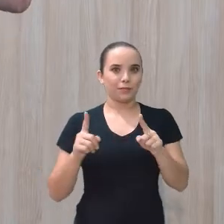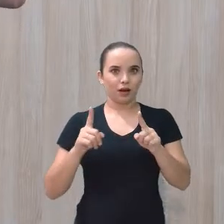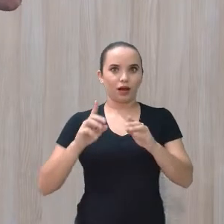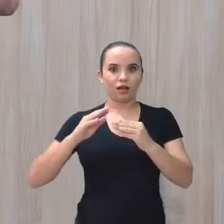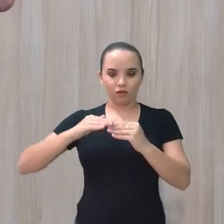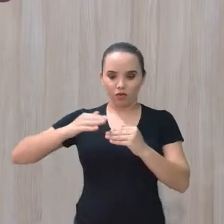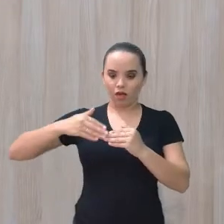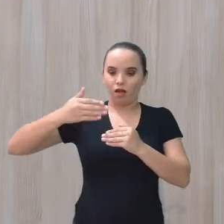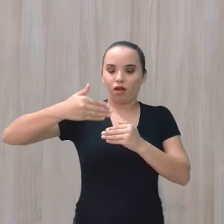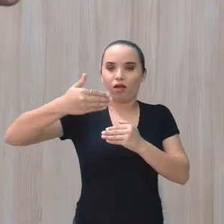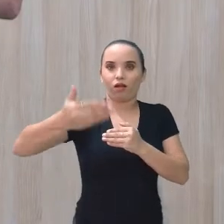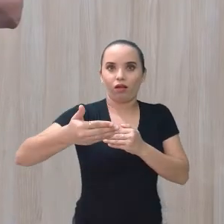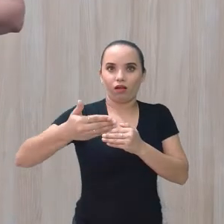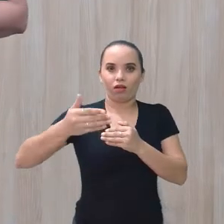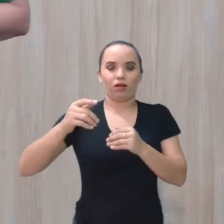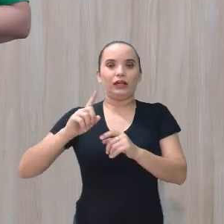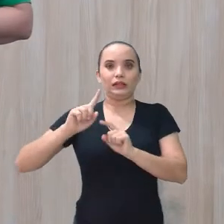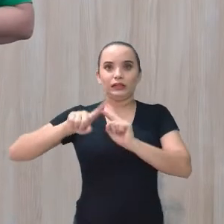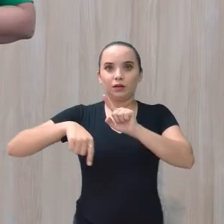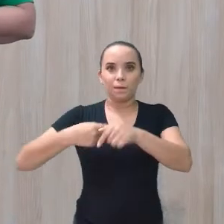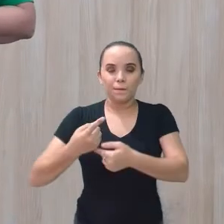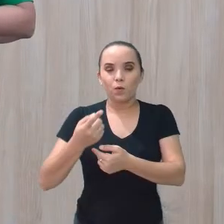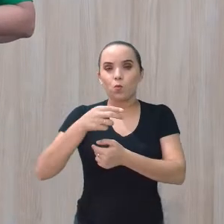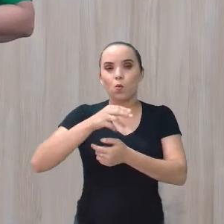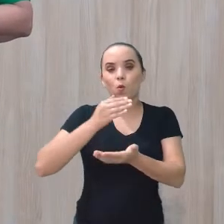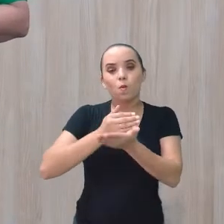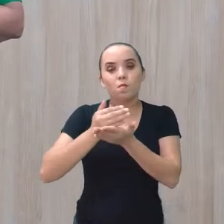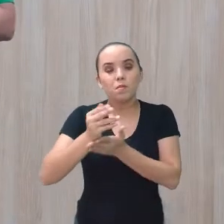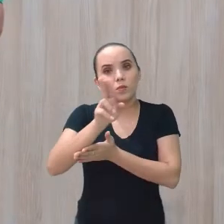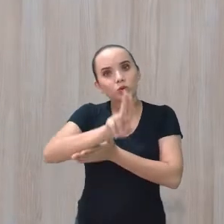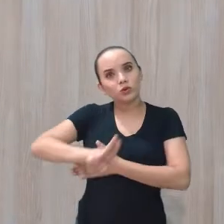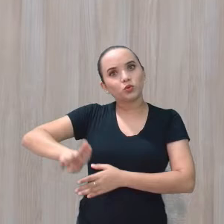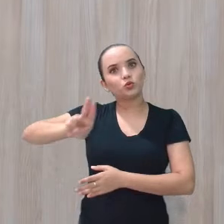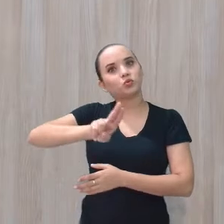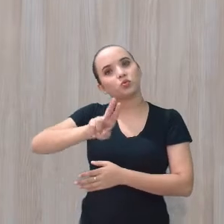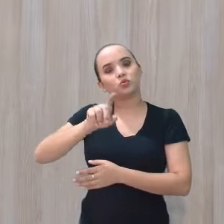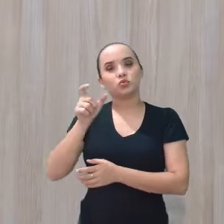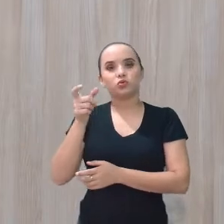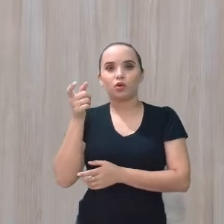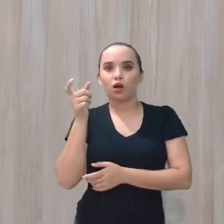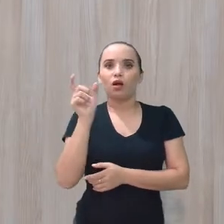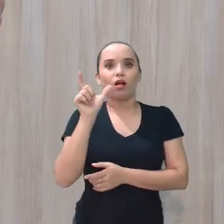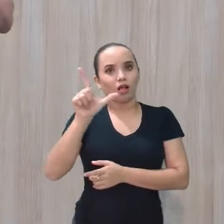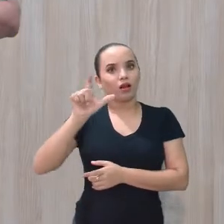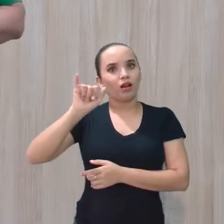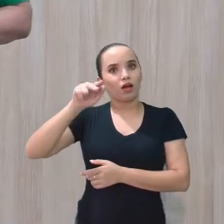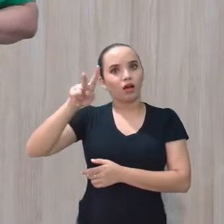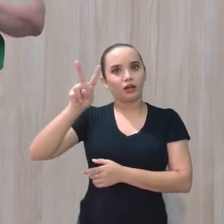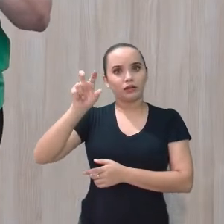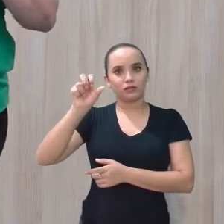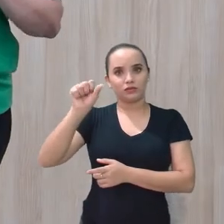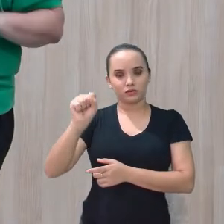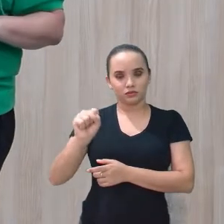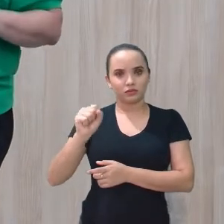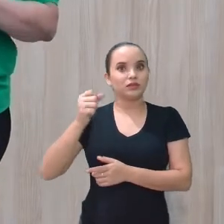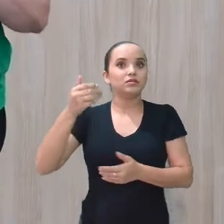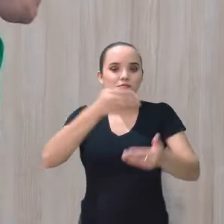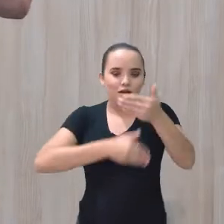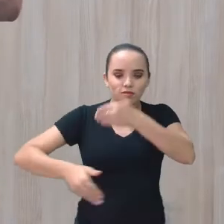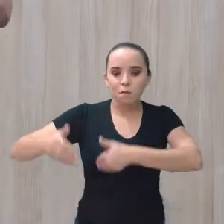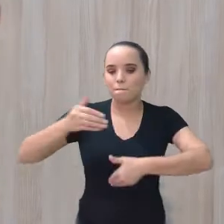elas passaram, ou essa palavra, passaram a fazer parte, ela passou a fazer parte do